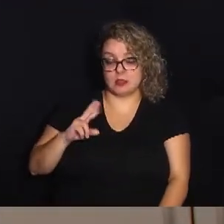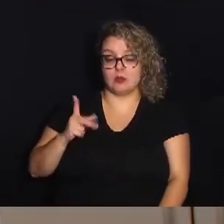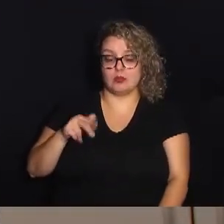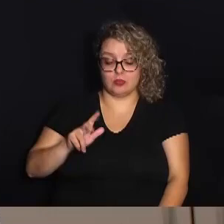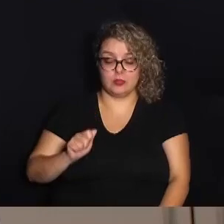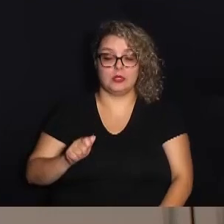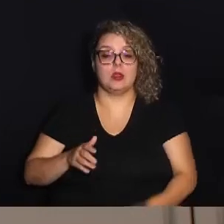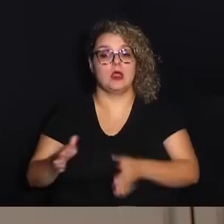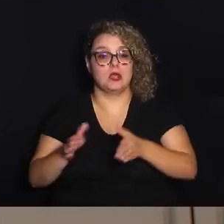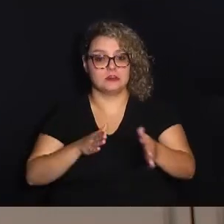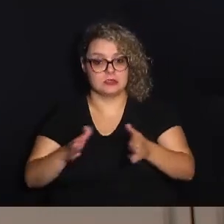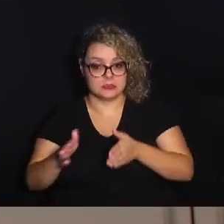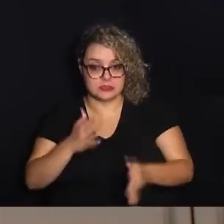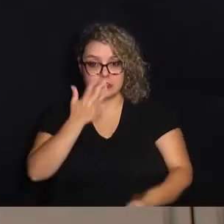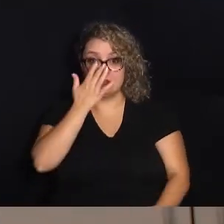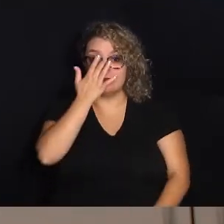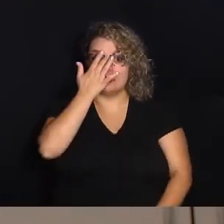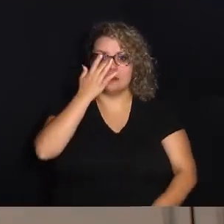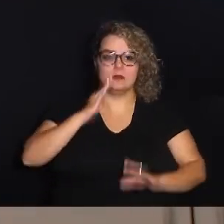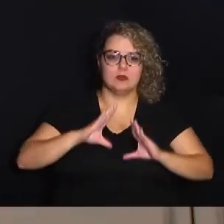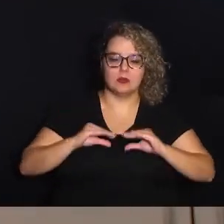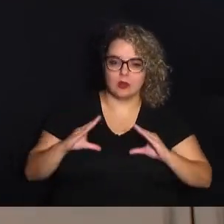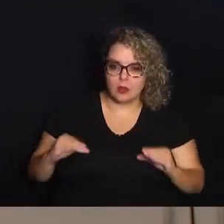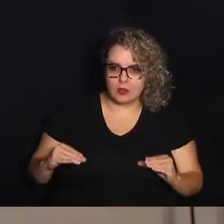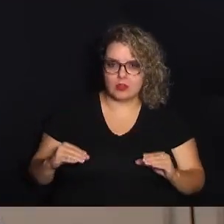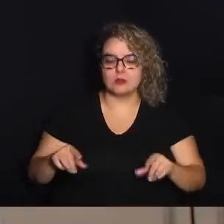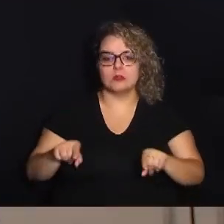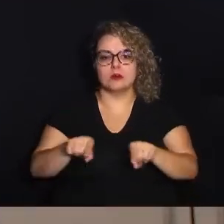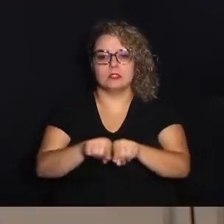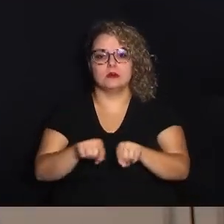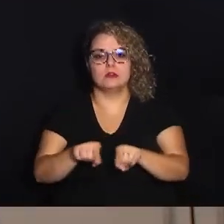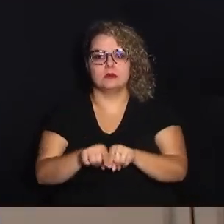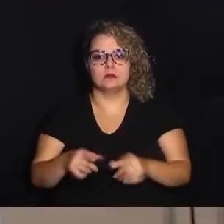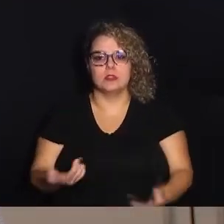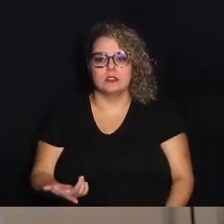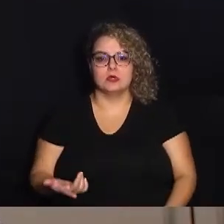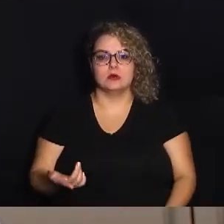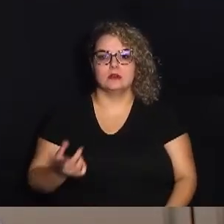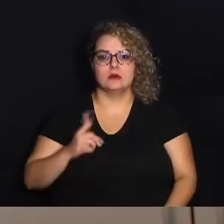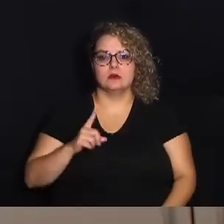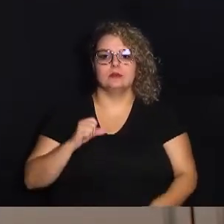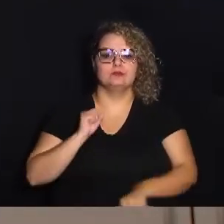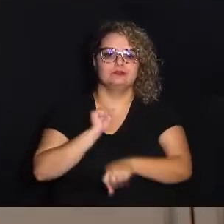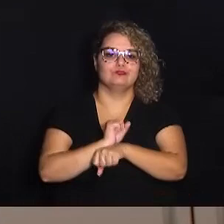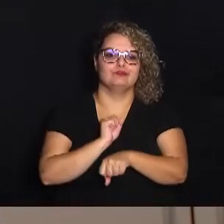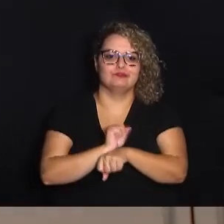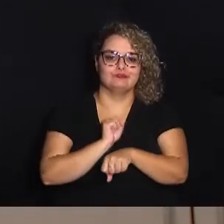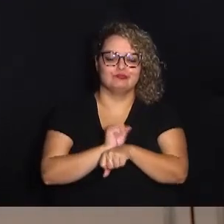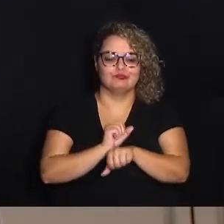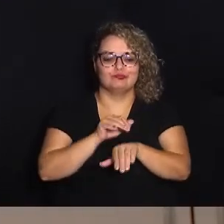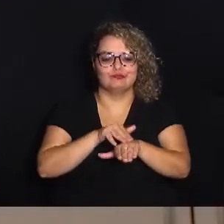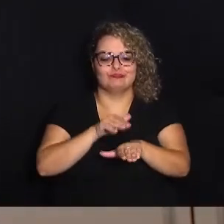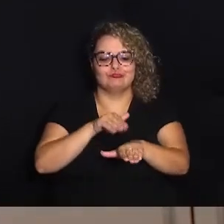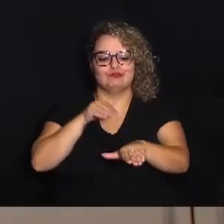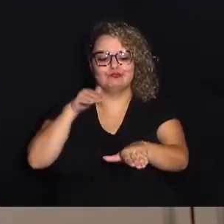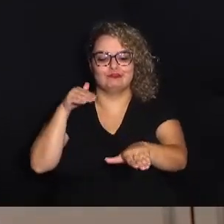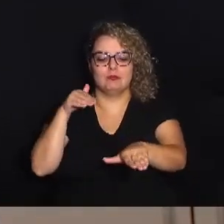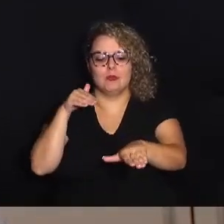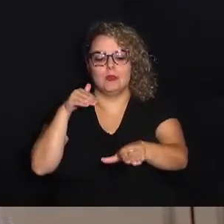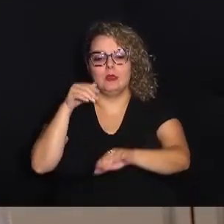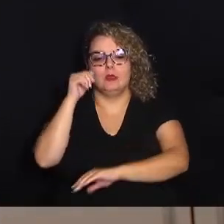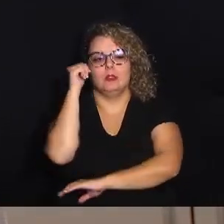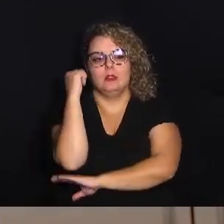acessível de maneira eh confortável e de maneira que você não fique muito tempo preso no trânsito